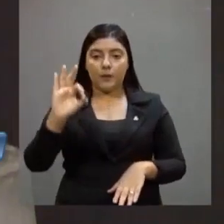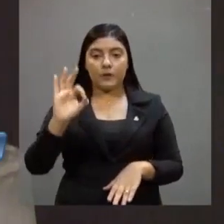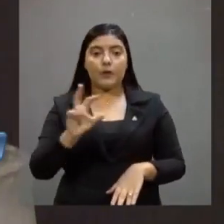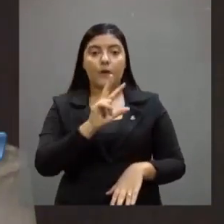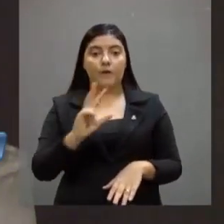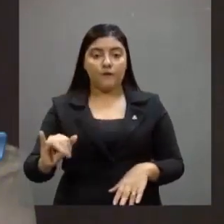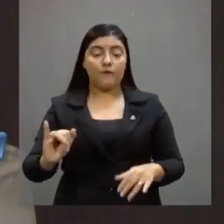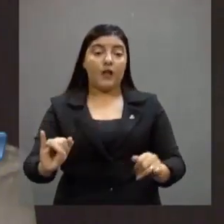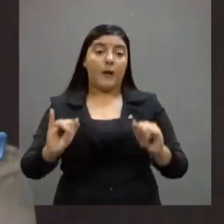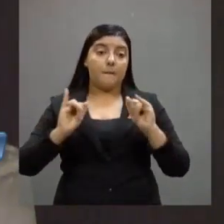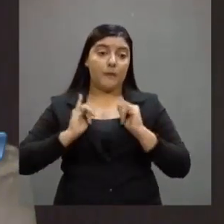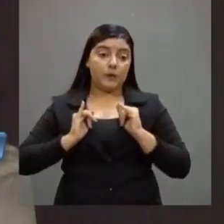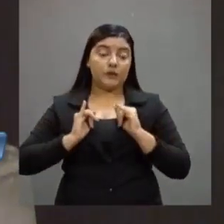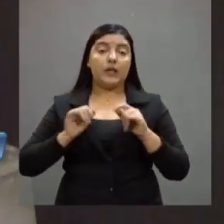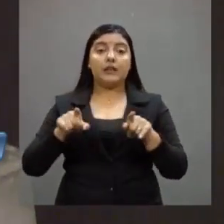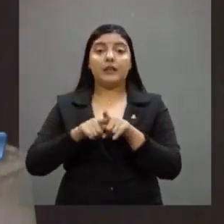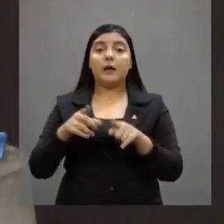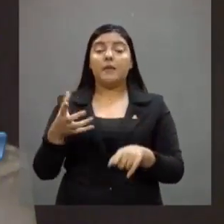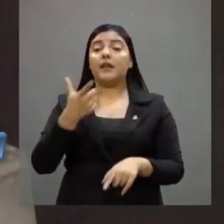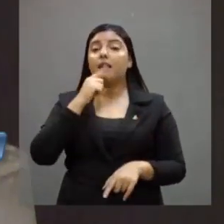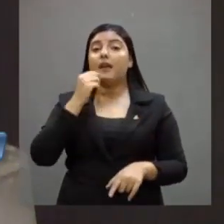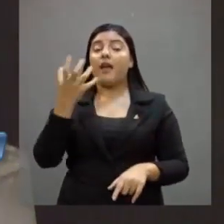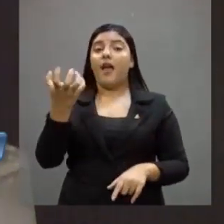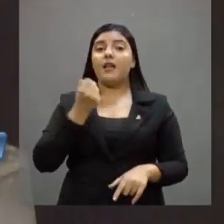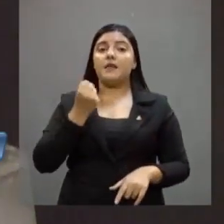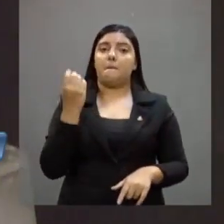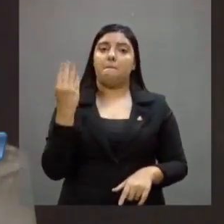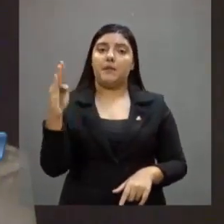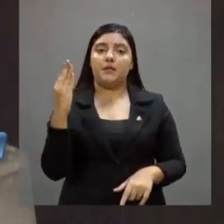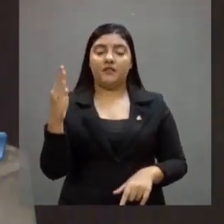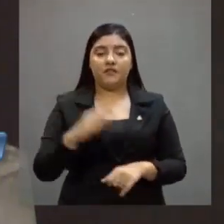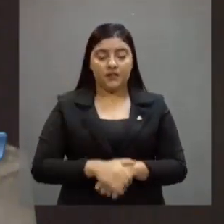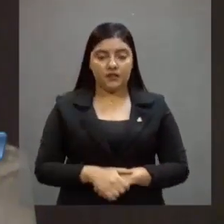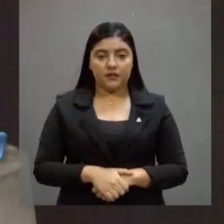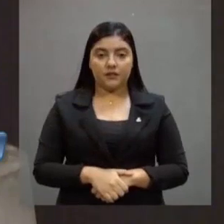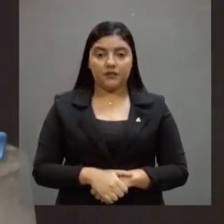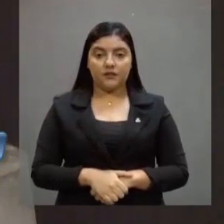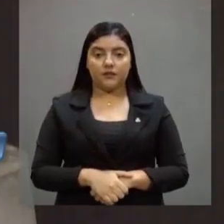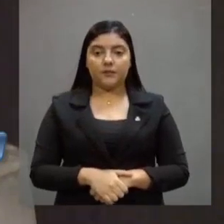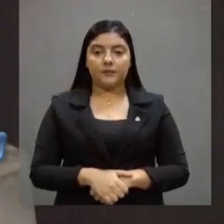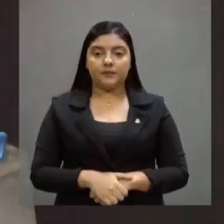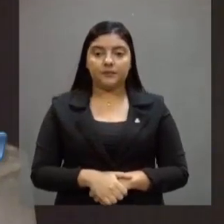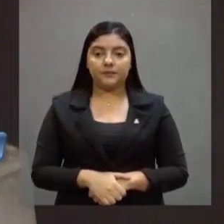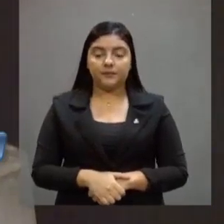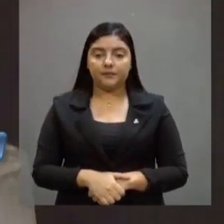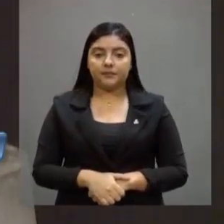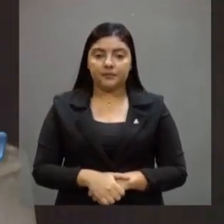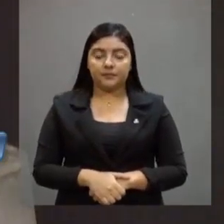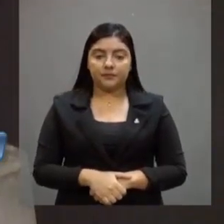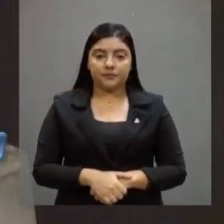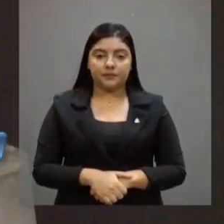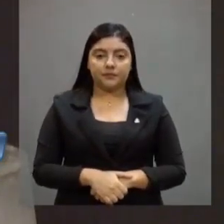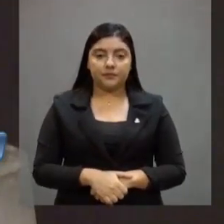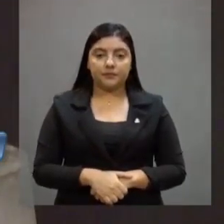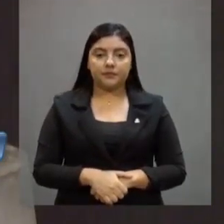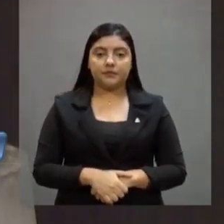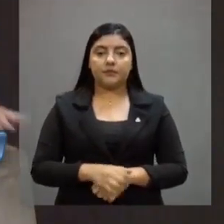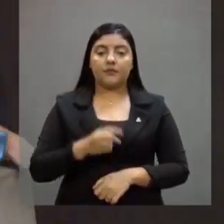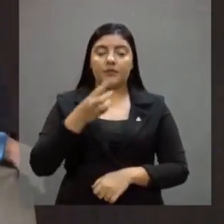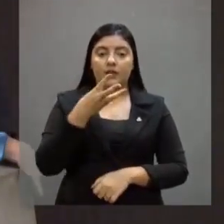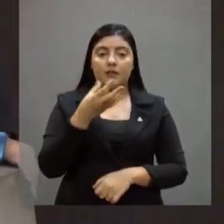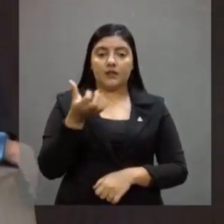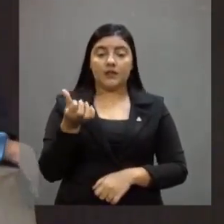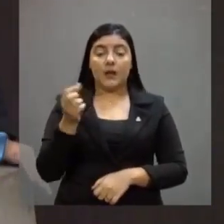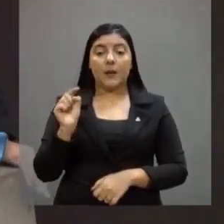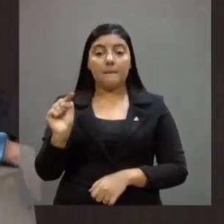e pensionistas, porque os taxará aqueles acima de 2 salários mínimos. 36